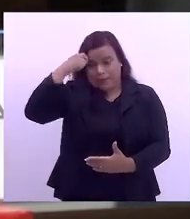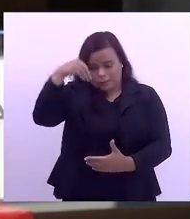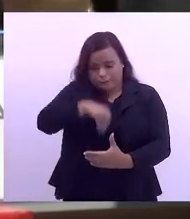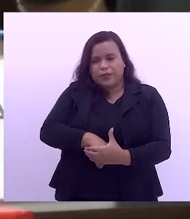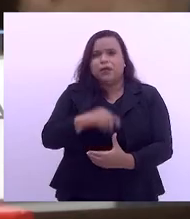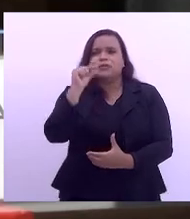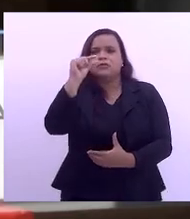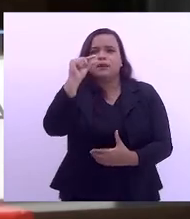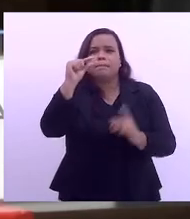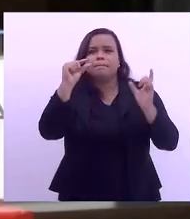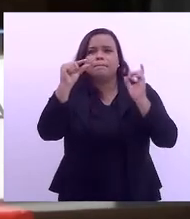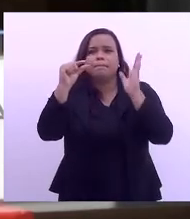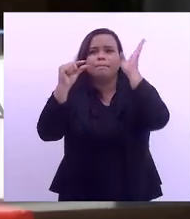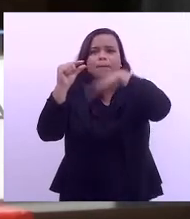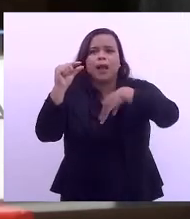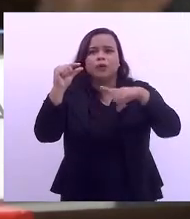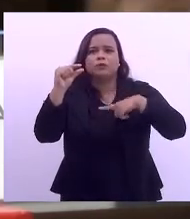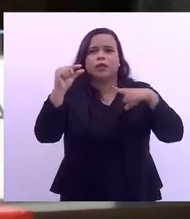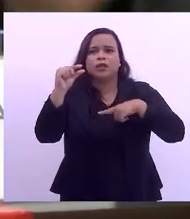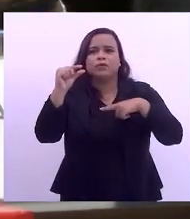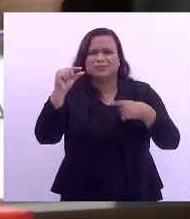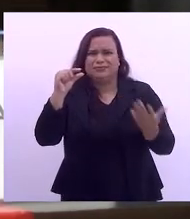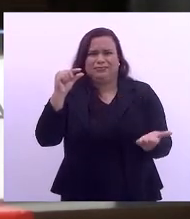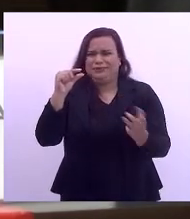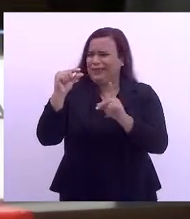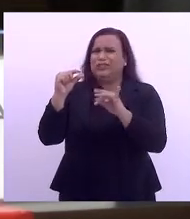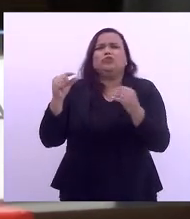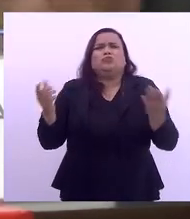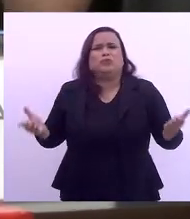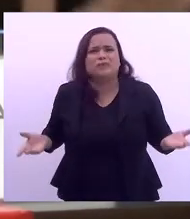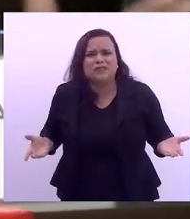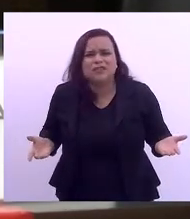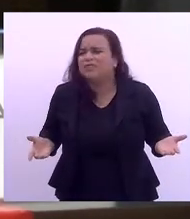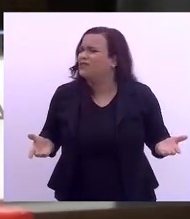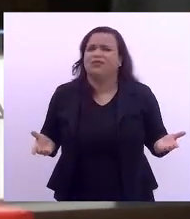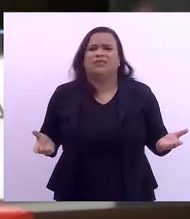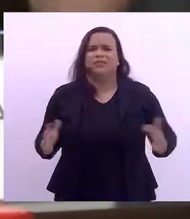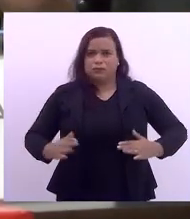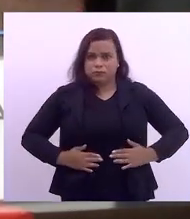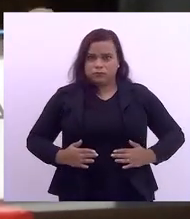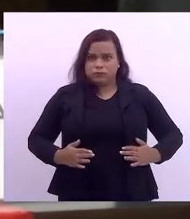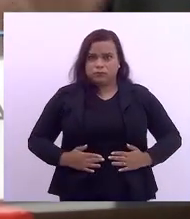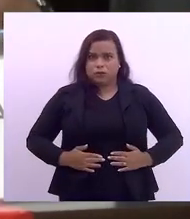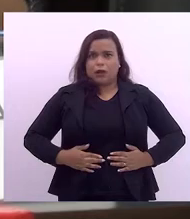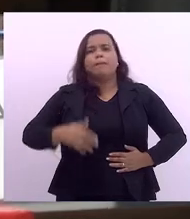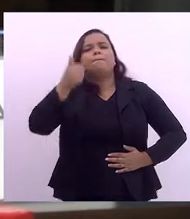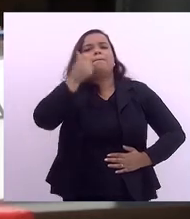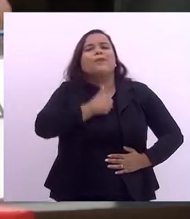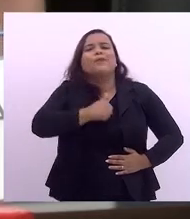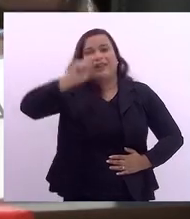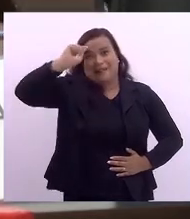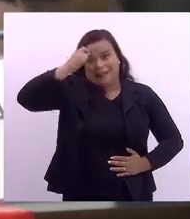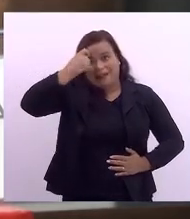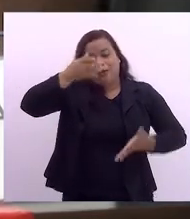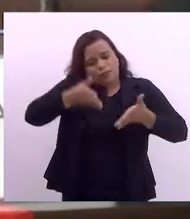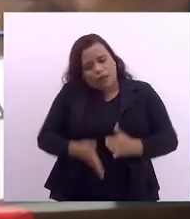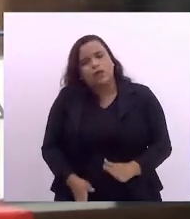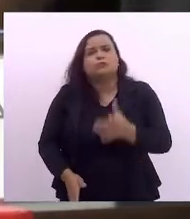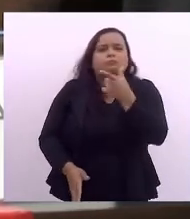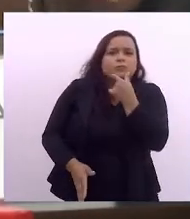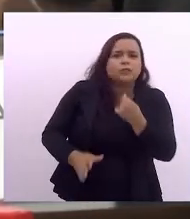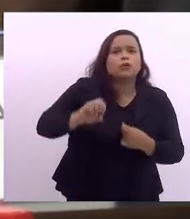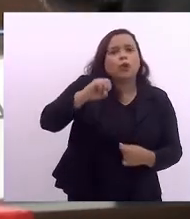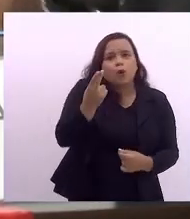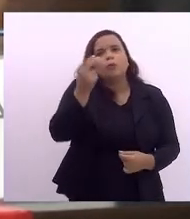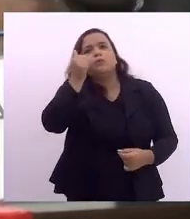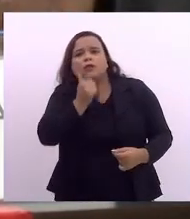sementinha do mal. Não. Do útero de mulher negra nasce menino ou menina, que é o que o médico,